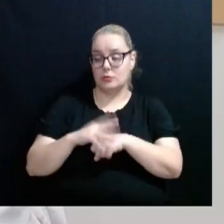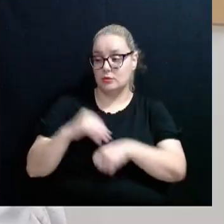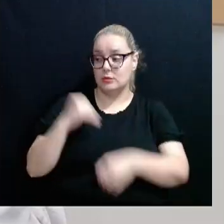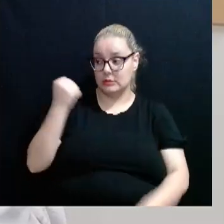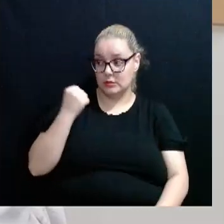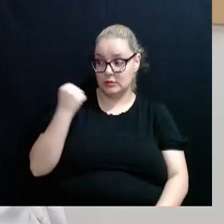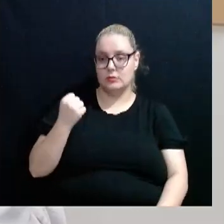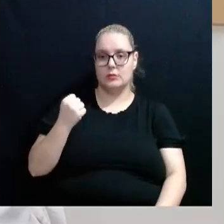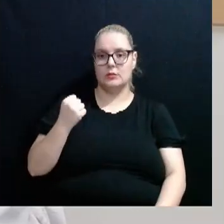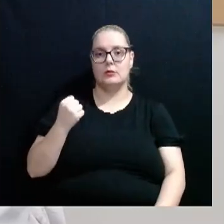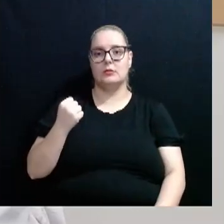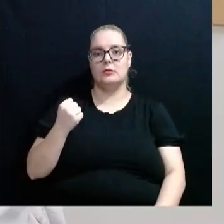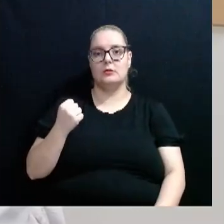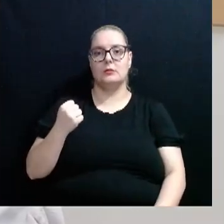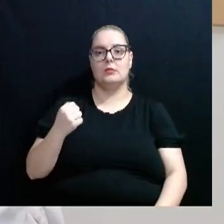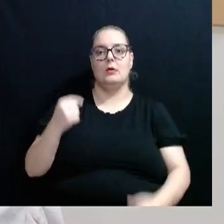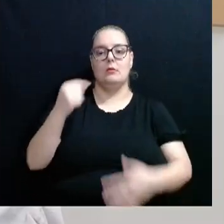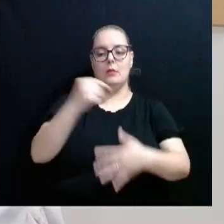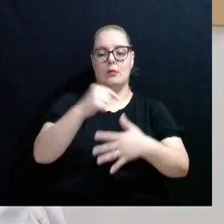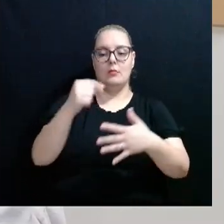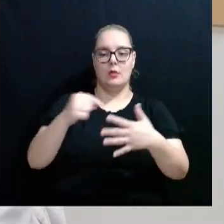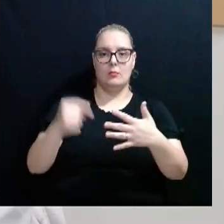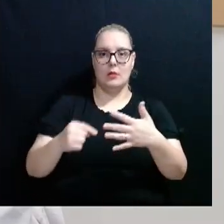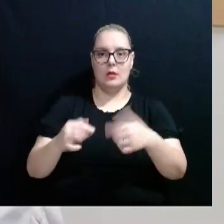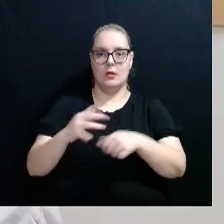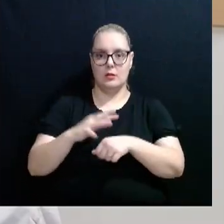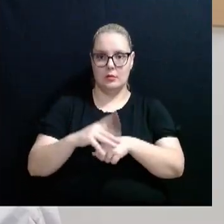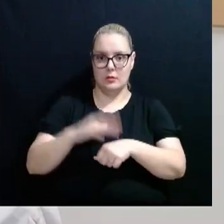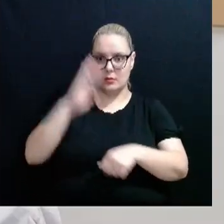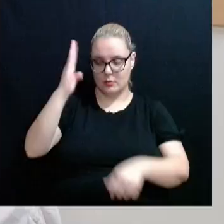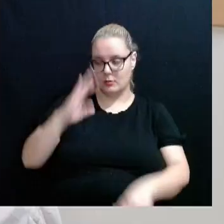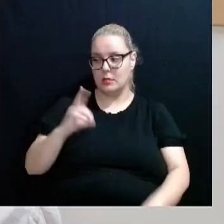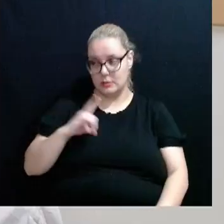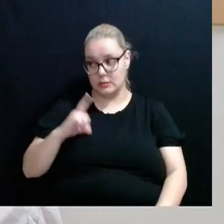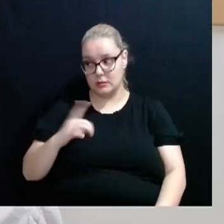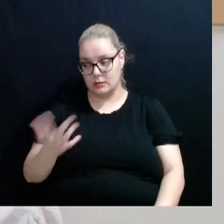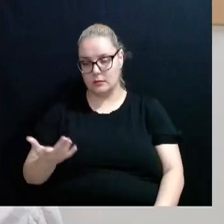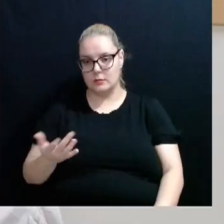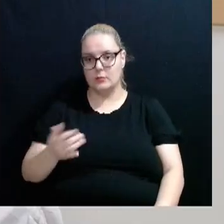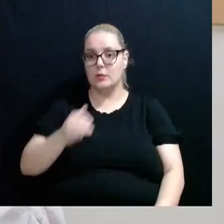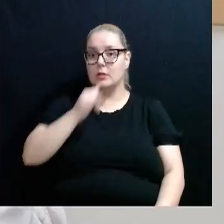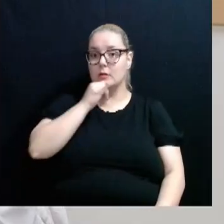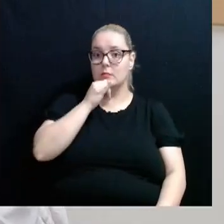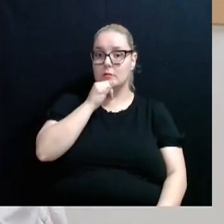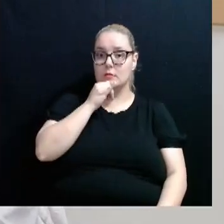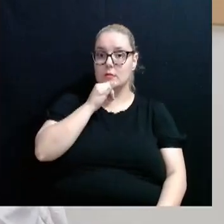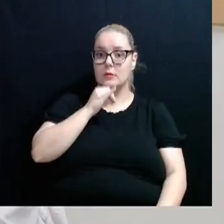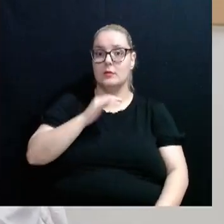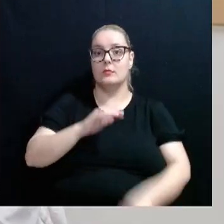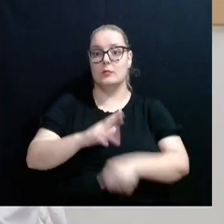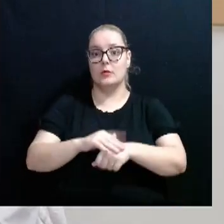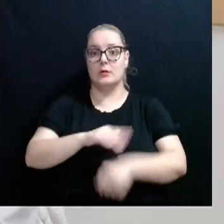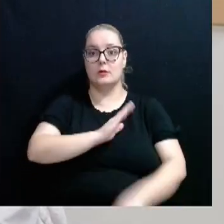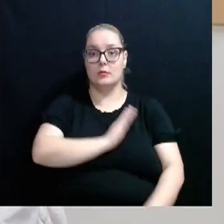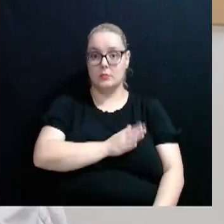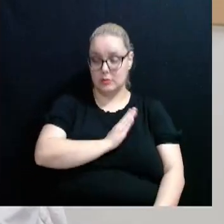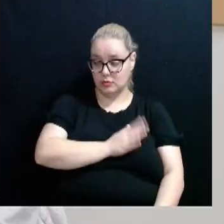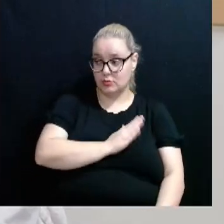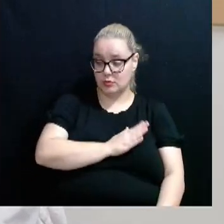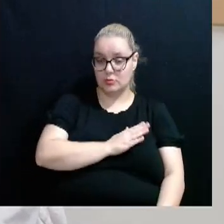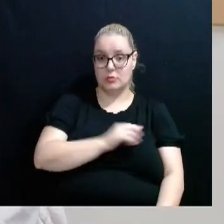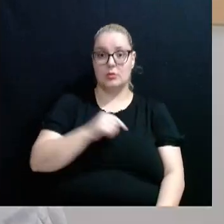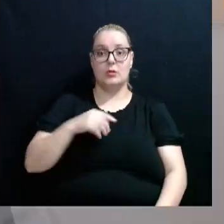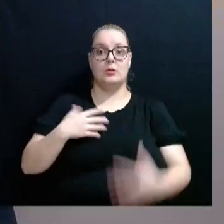as principais doenças que o brasileiro tem. Vamos pegar uma doença cardíaca, ok? Eu fui diagnosticado com uma